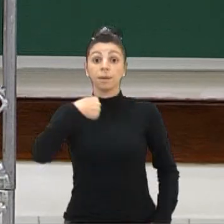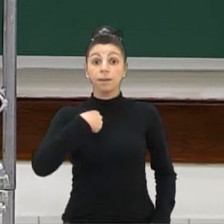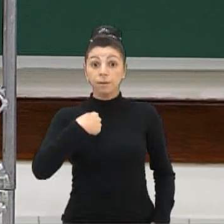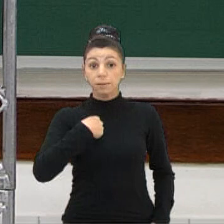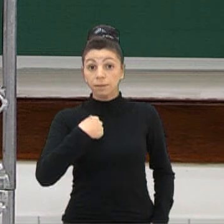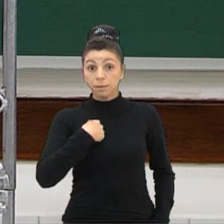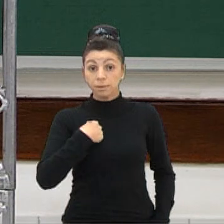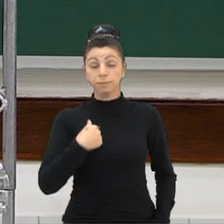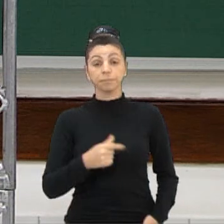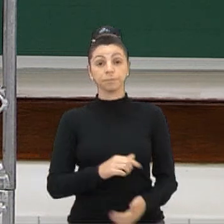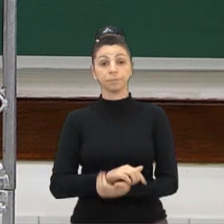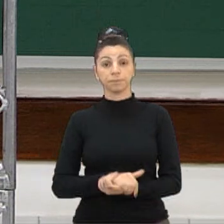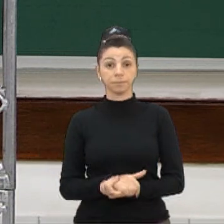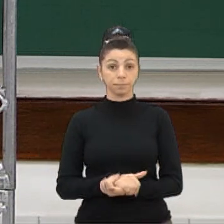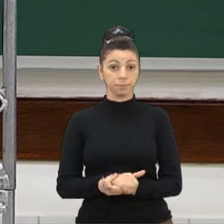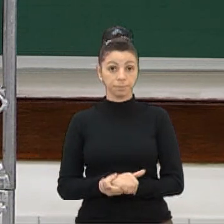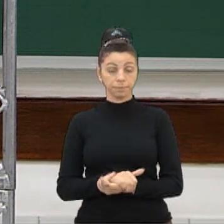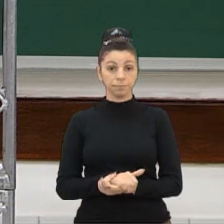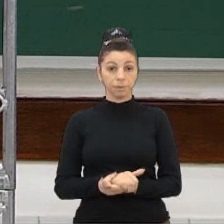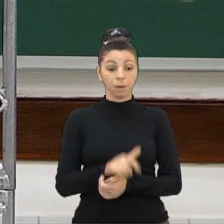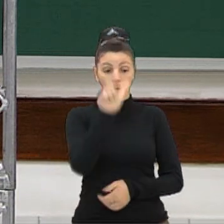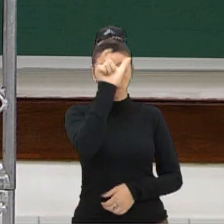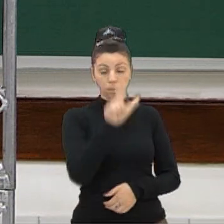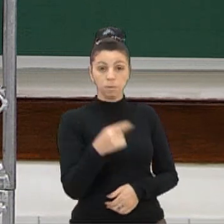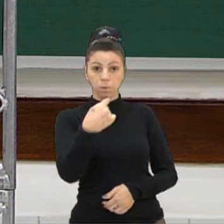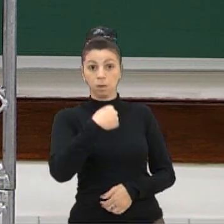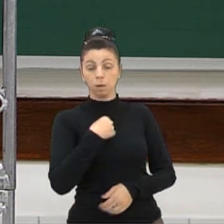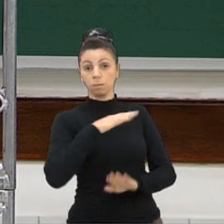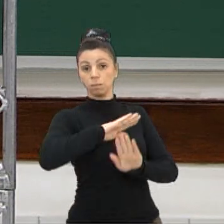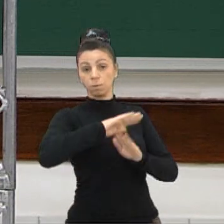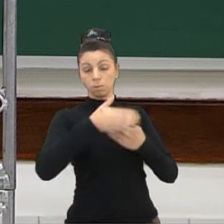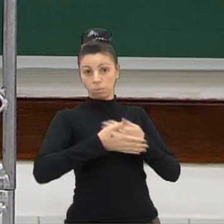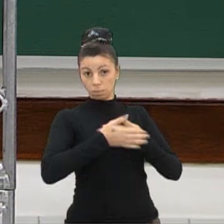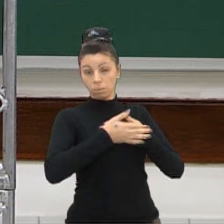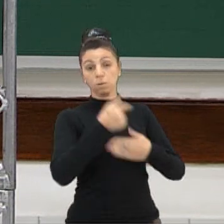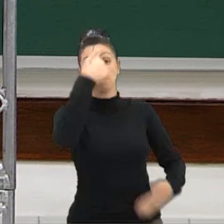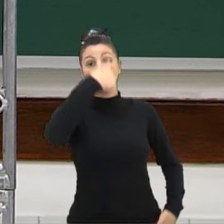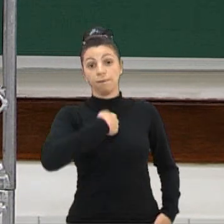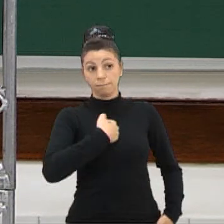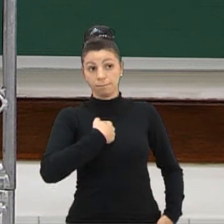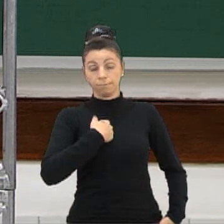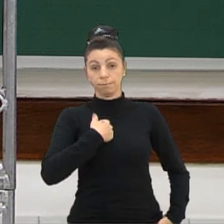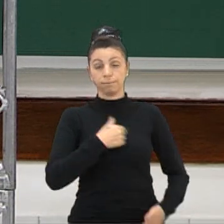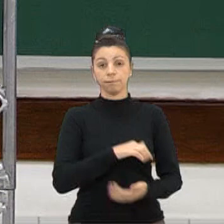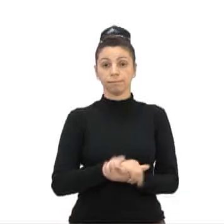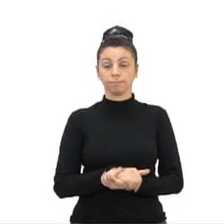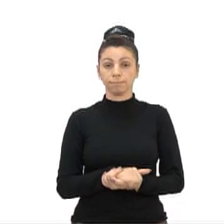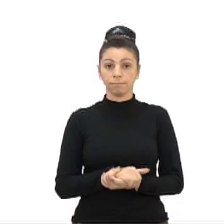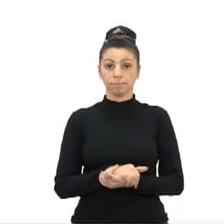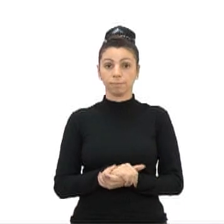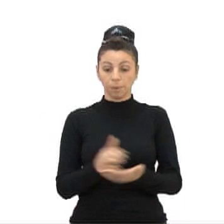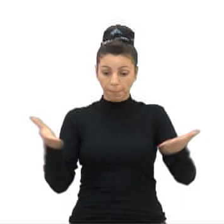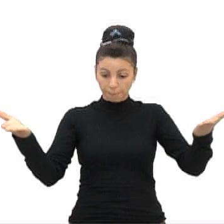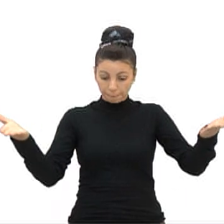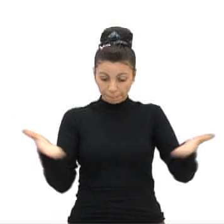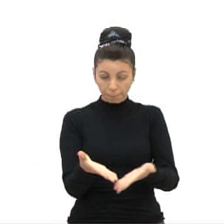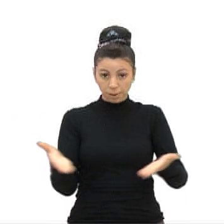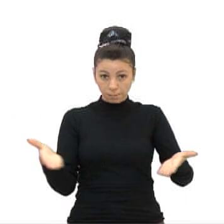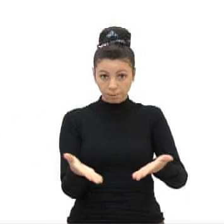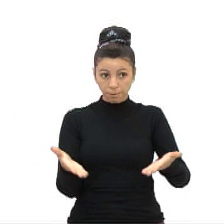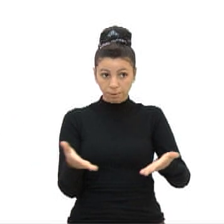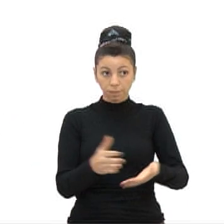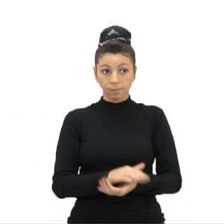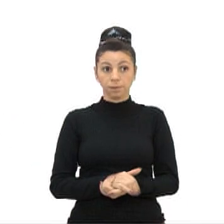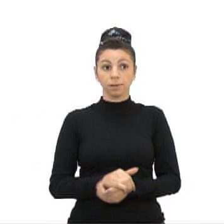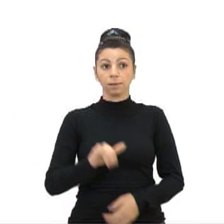aqui é eu, certo? Então, acertou quem marcou ali degusto, o verbo degustar, presente, tempo presente, do modo indicativo,